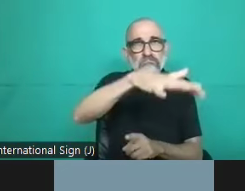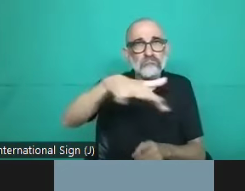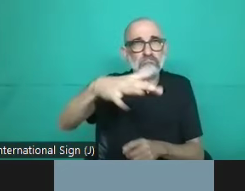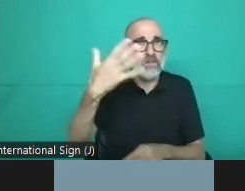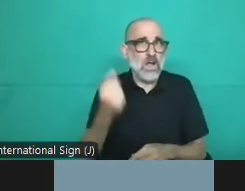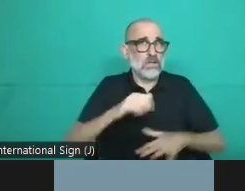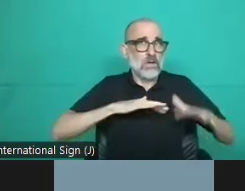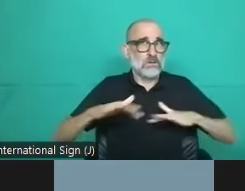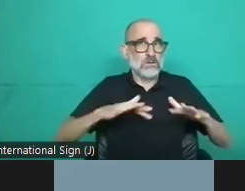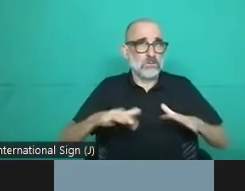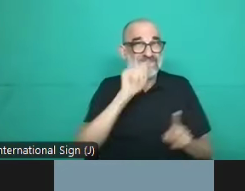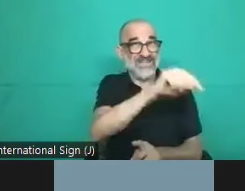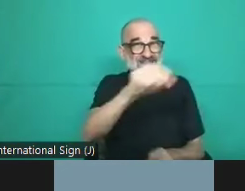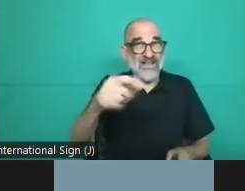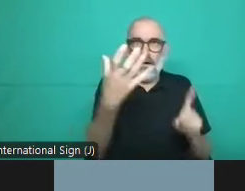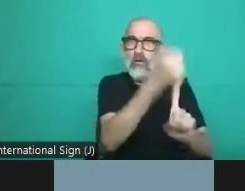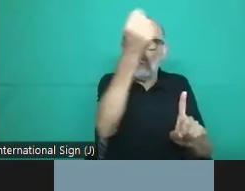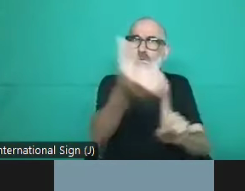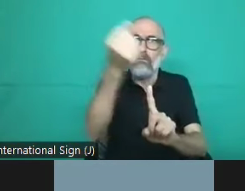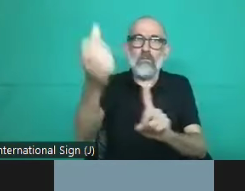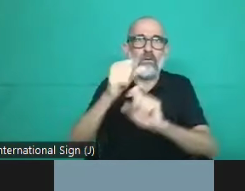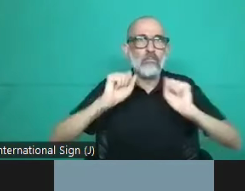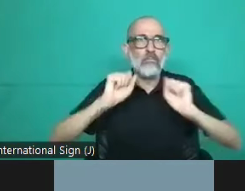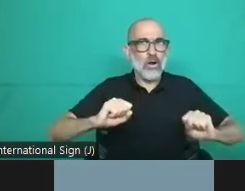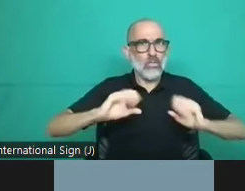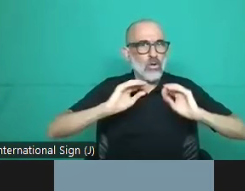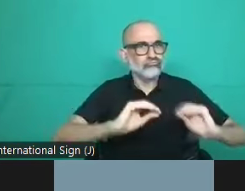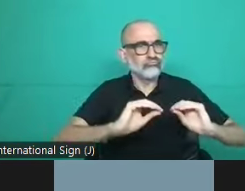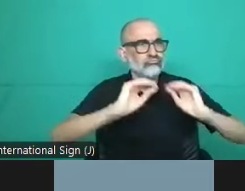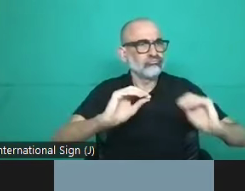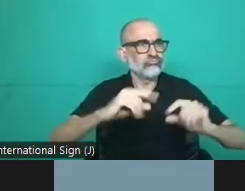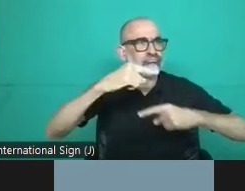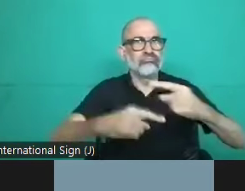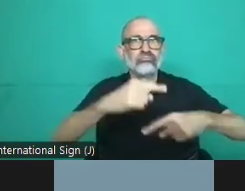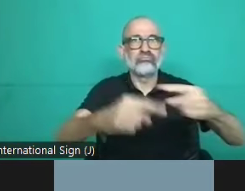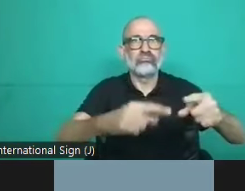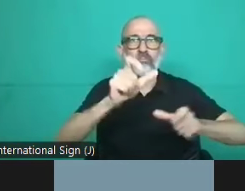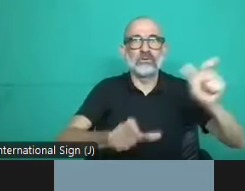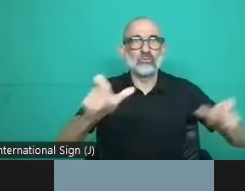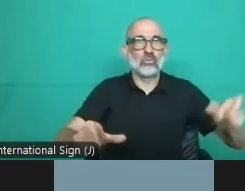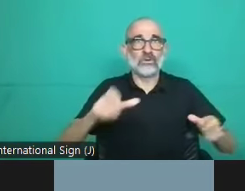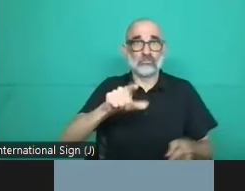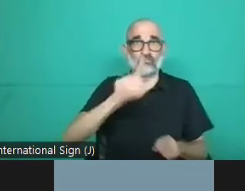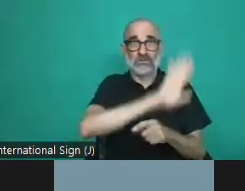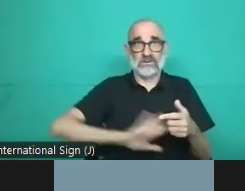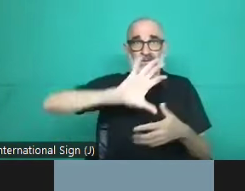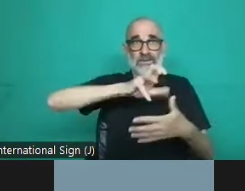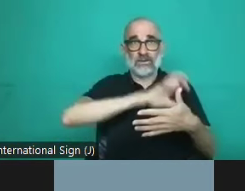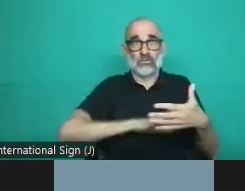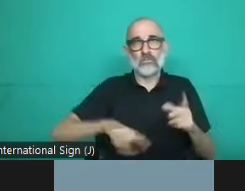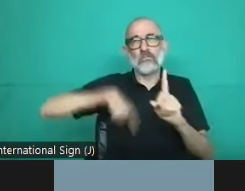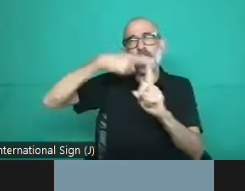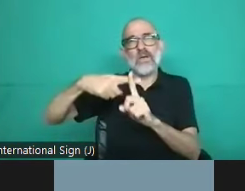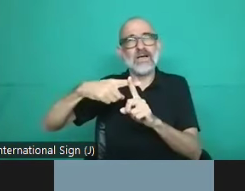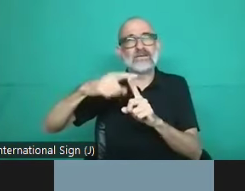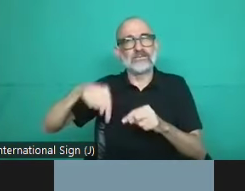somos capazes, nesses processos, de desenvolver processos de debriefing, de feedback de boa qualidade com